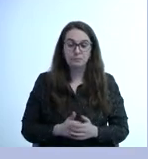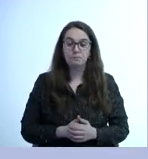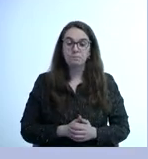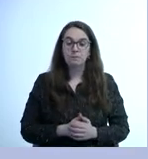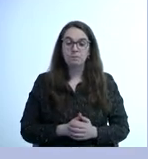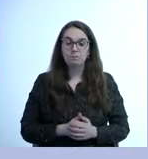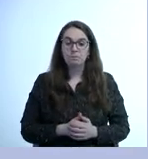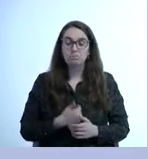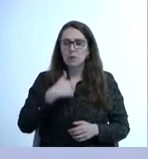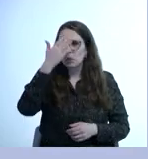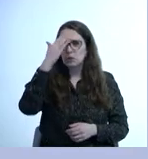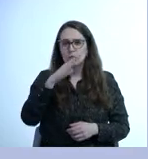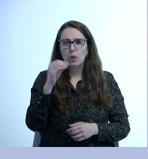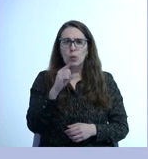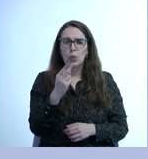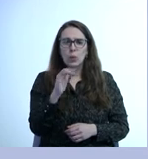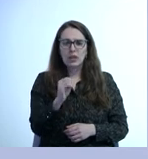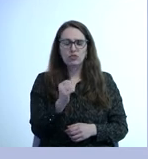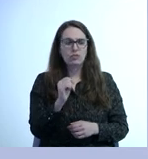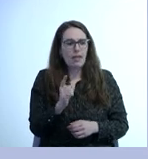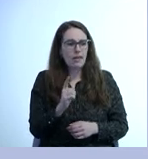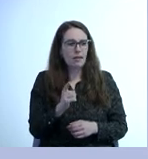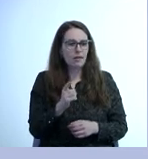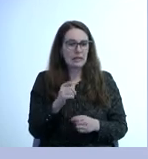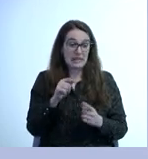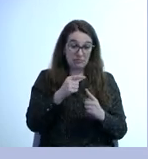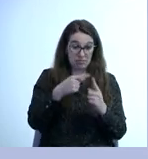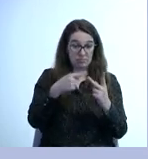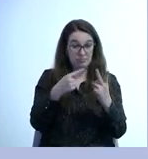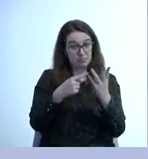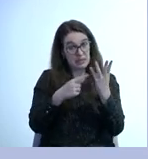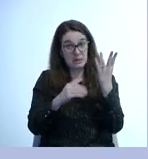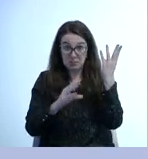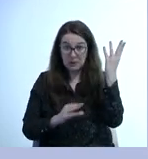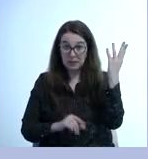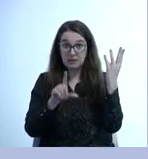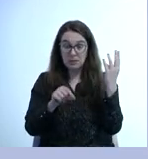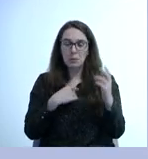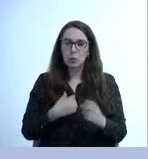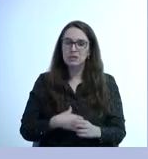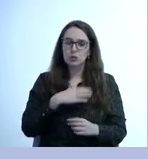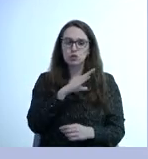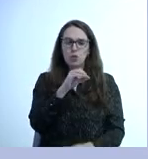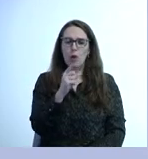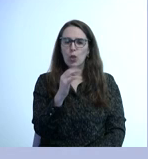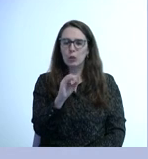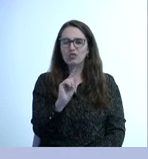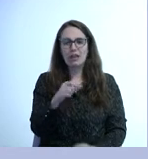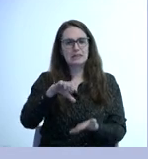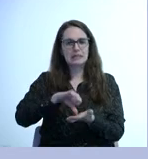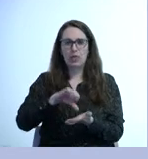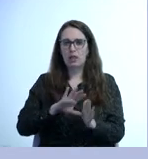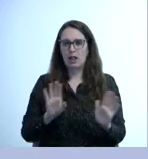sentido, o João Luís é completamente, nesse sentido, não, em todos estes sentidos, o João Luís é completamente central. Mas, na